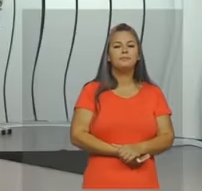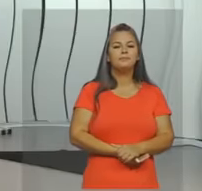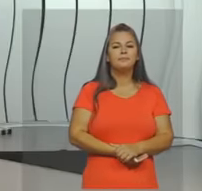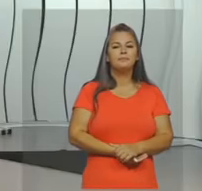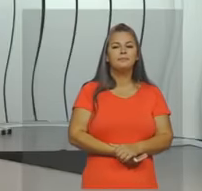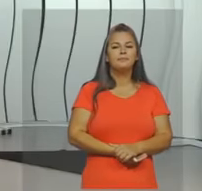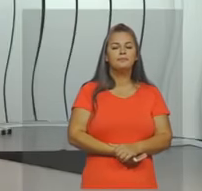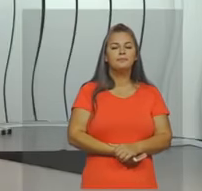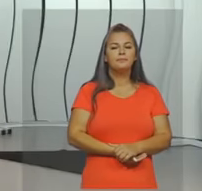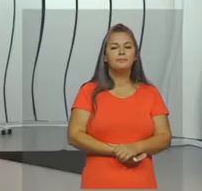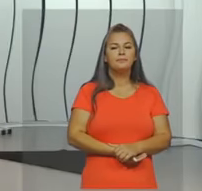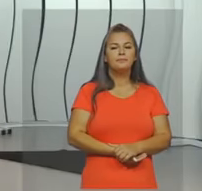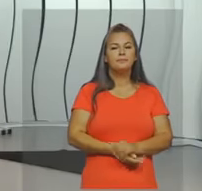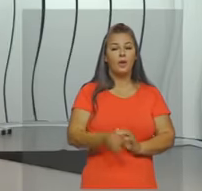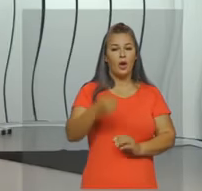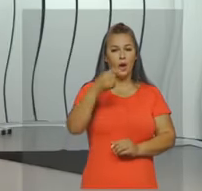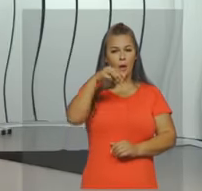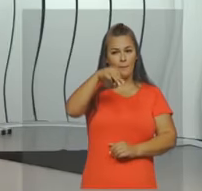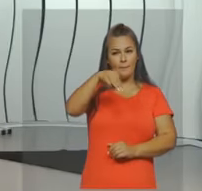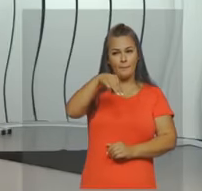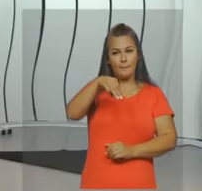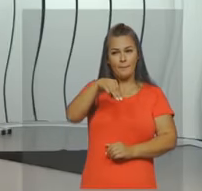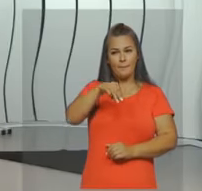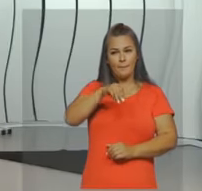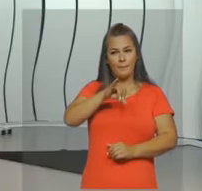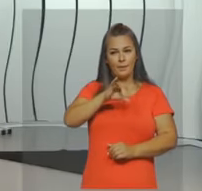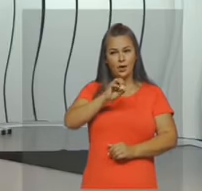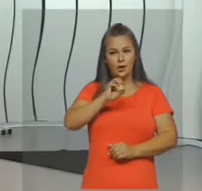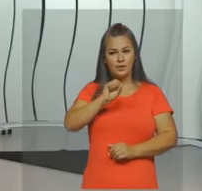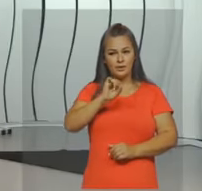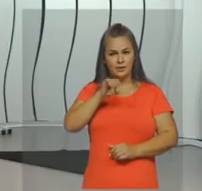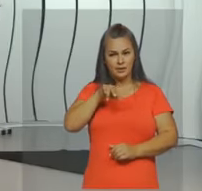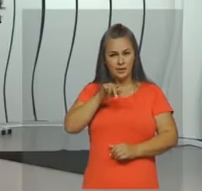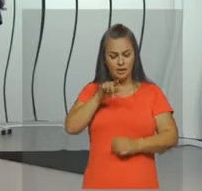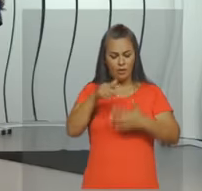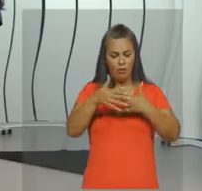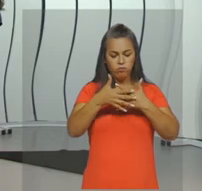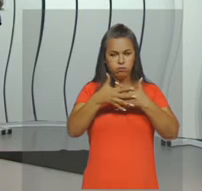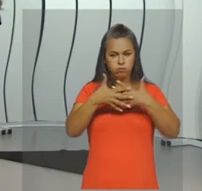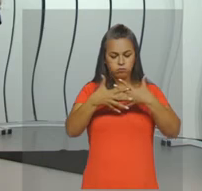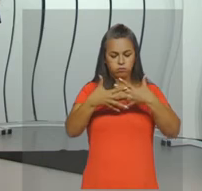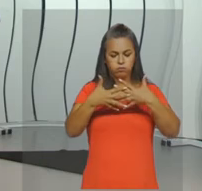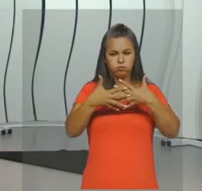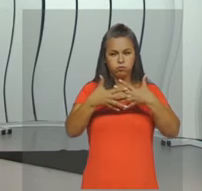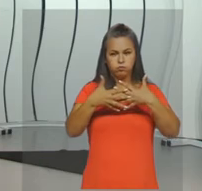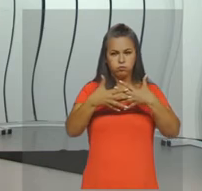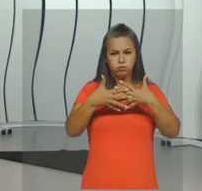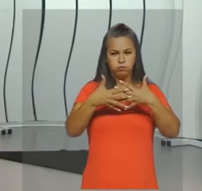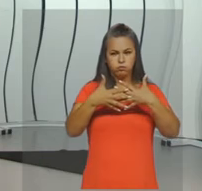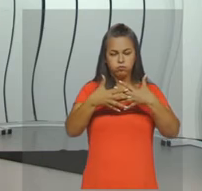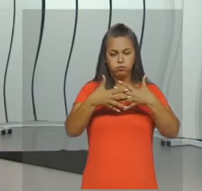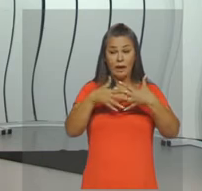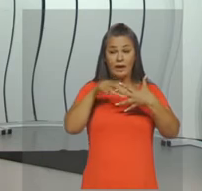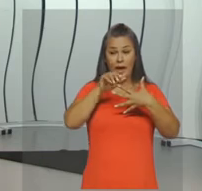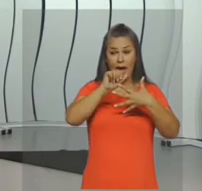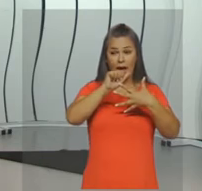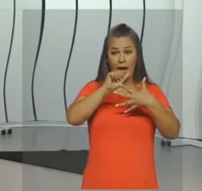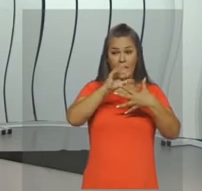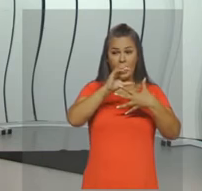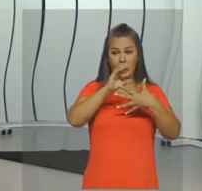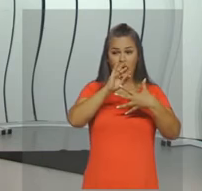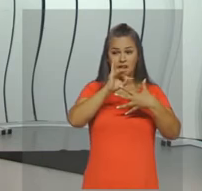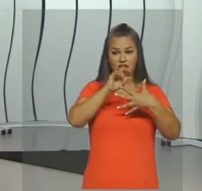a miosina no meio, paradinha, e essa proteína actina dos dois lados, ela